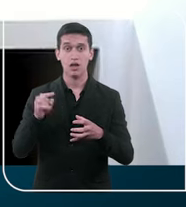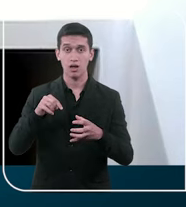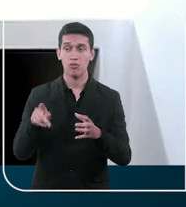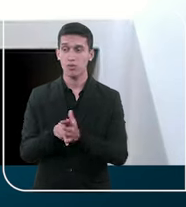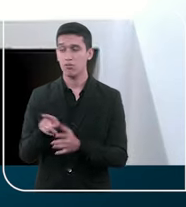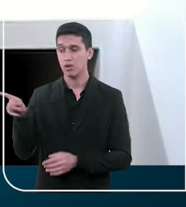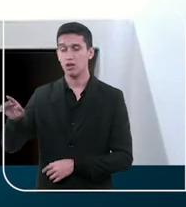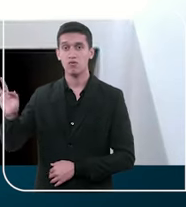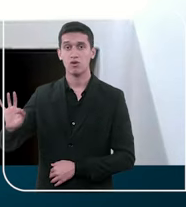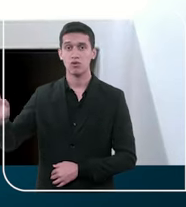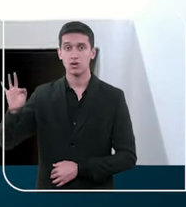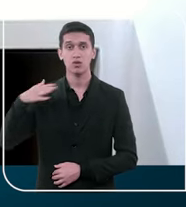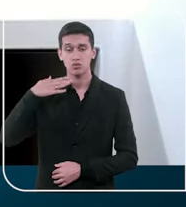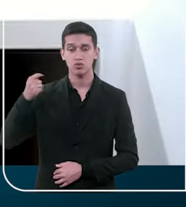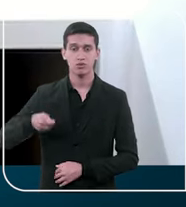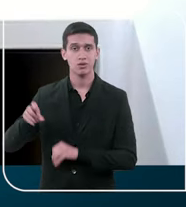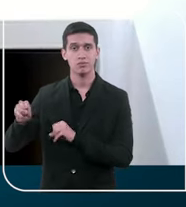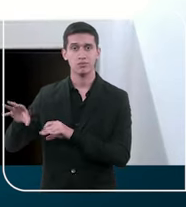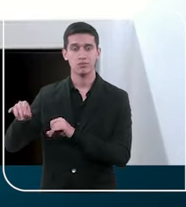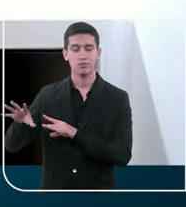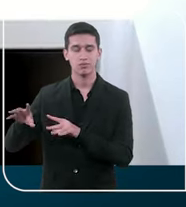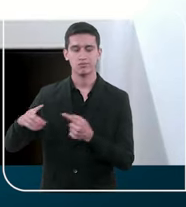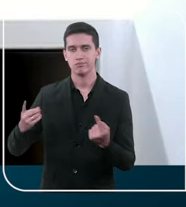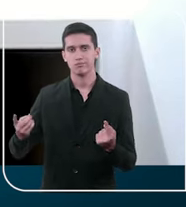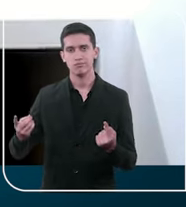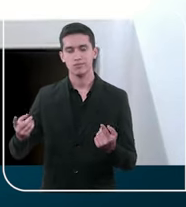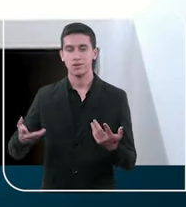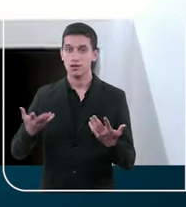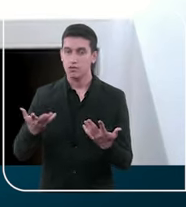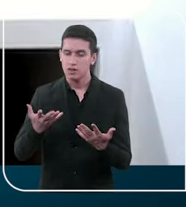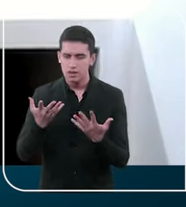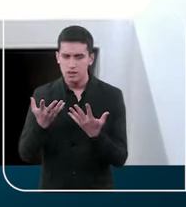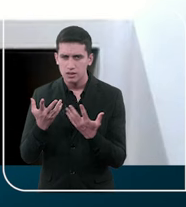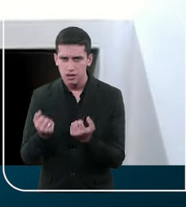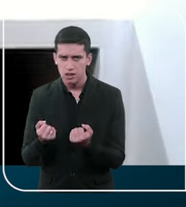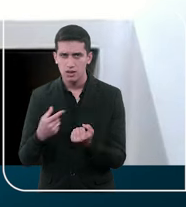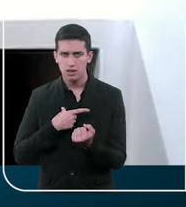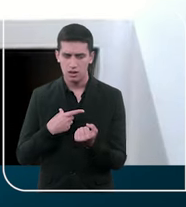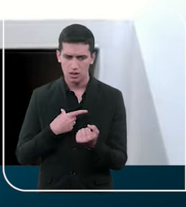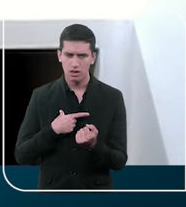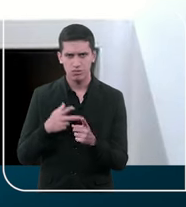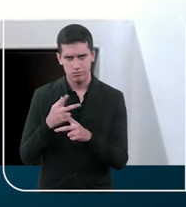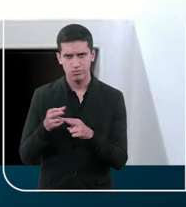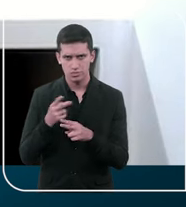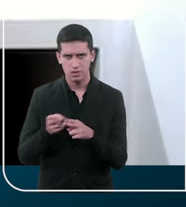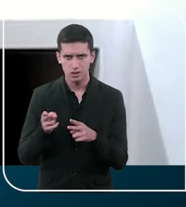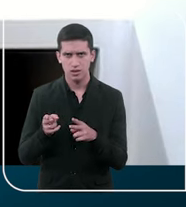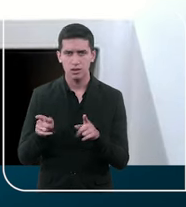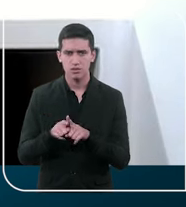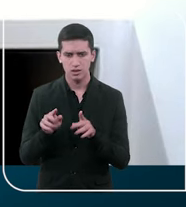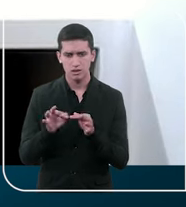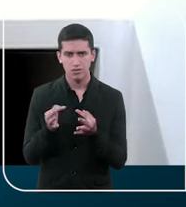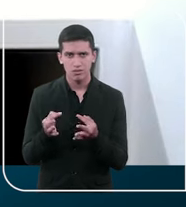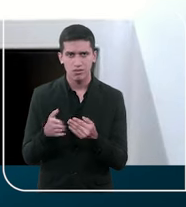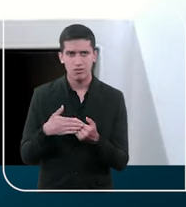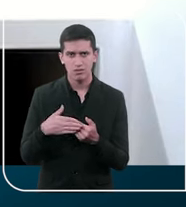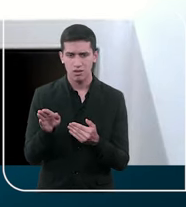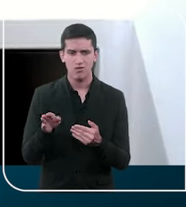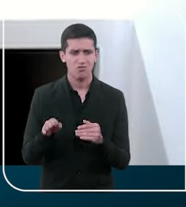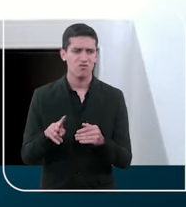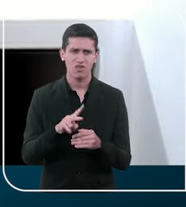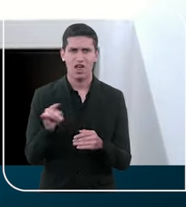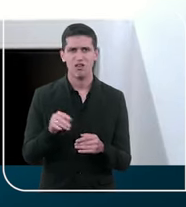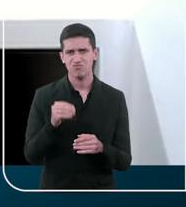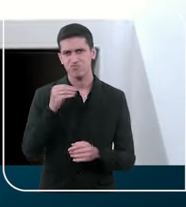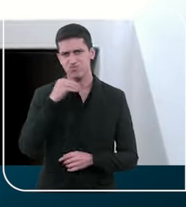compunham a turma de faculdade em que o juiz dava aula, né? Então, como você permite uma certa discricionariedade, isso, de certa forma,